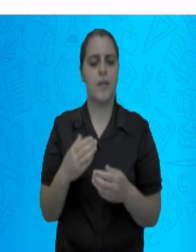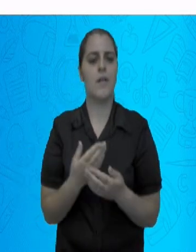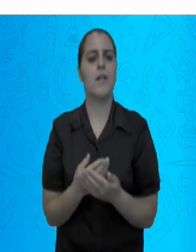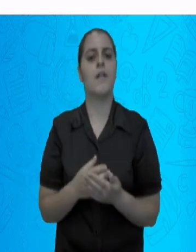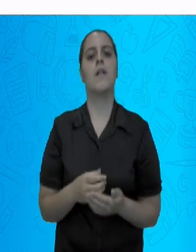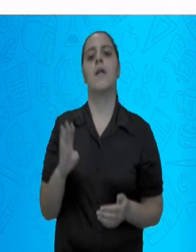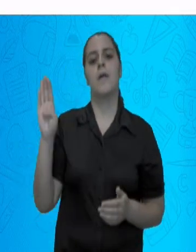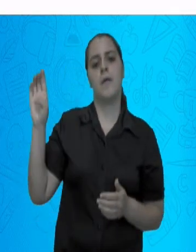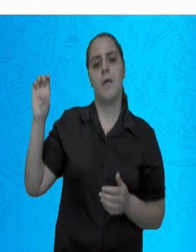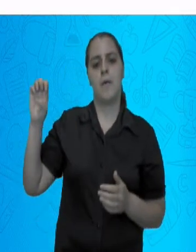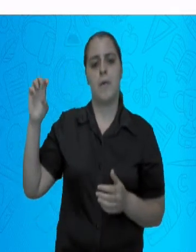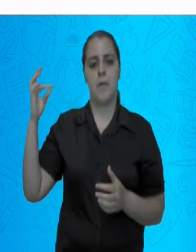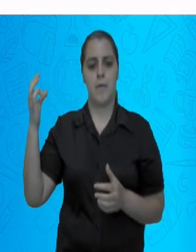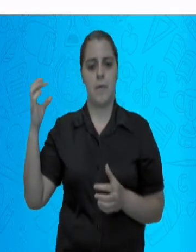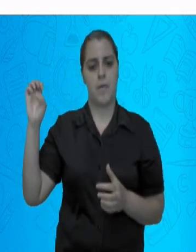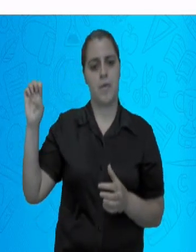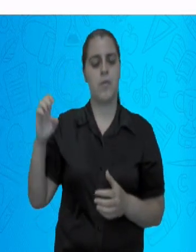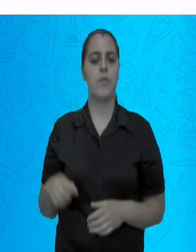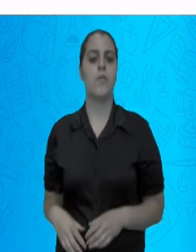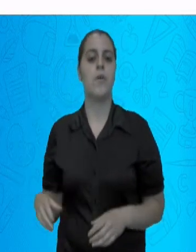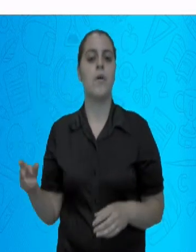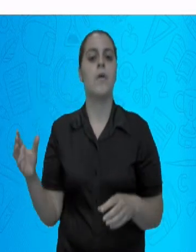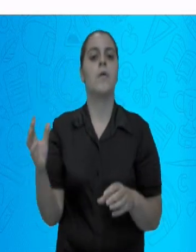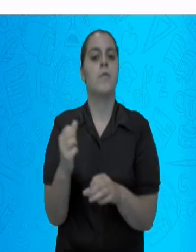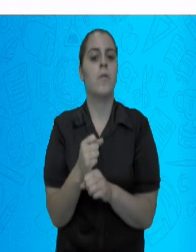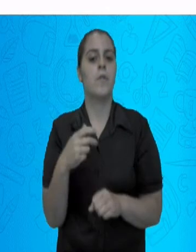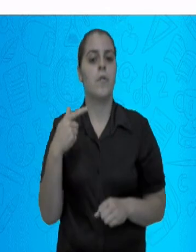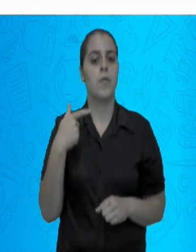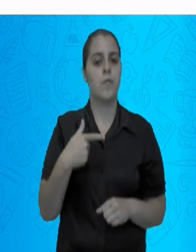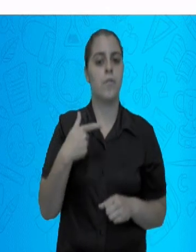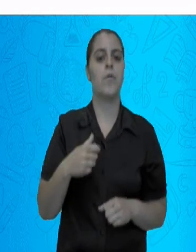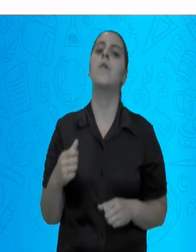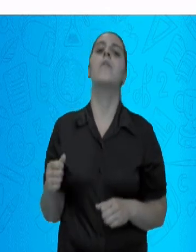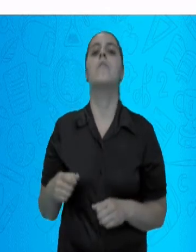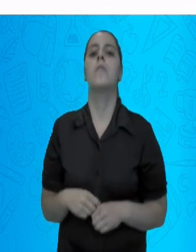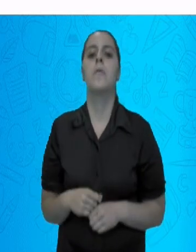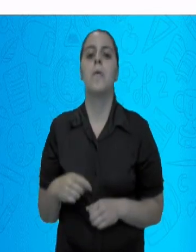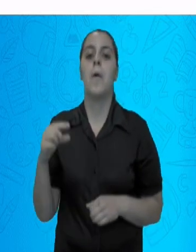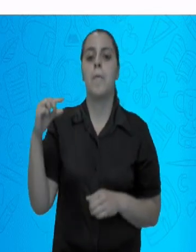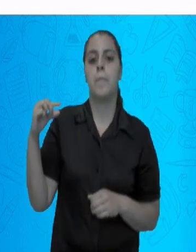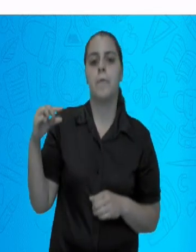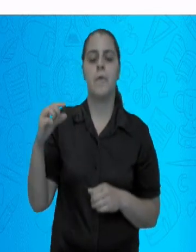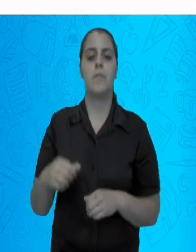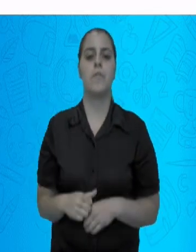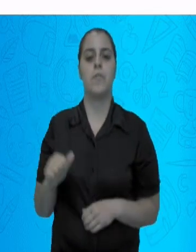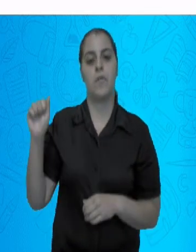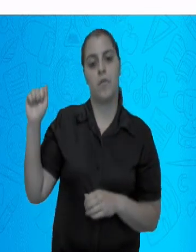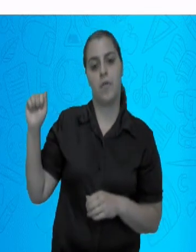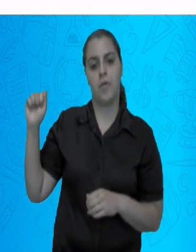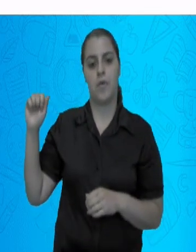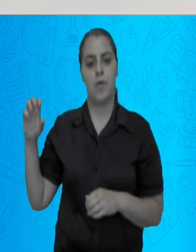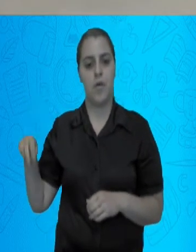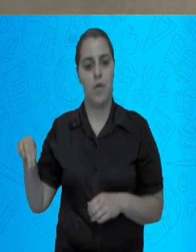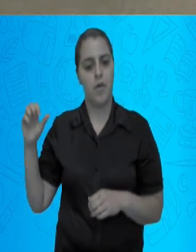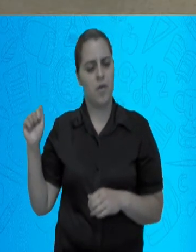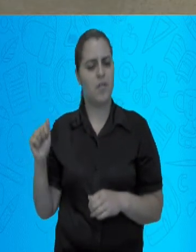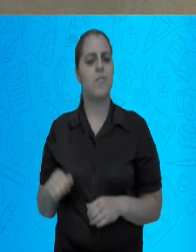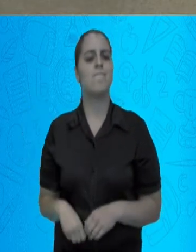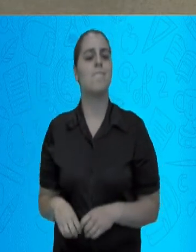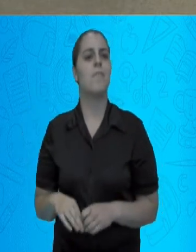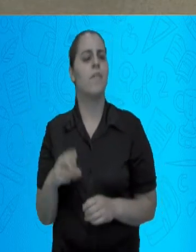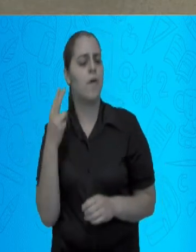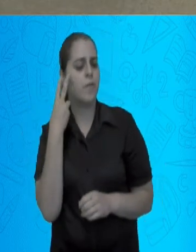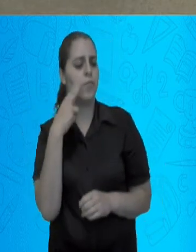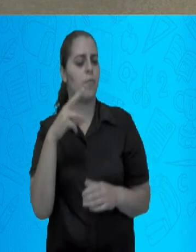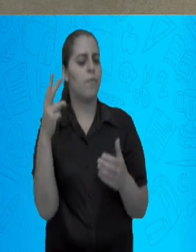conquistou 2 pontos a menos que a sala da Ana, que foi a vencedora. Então, vamos ver,